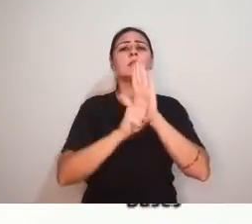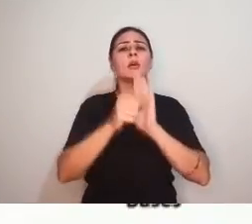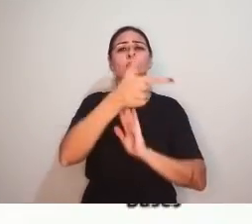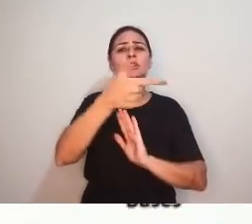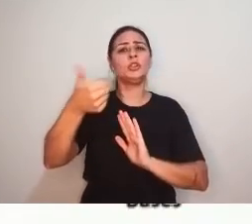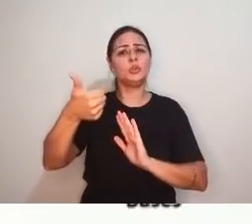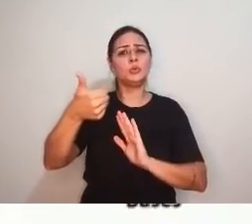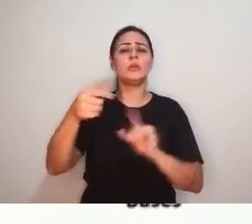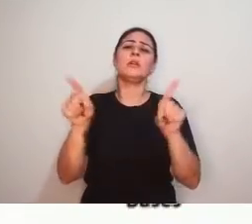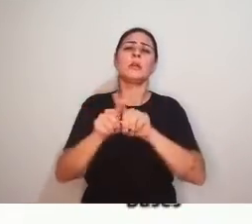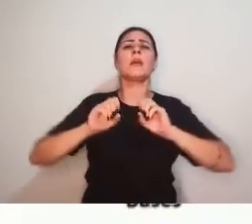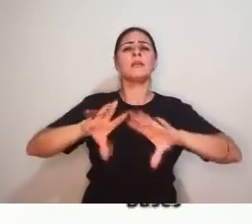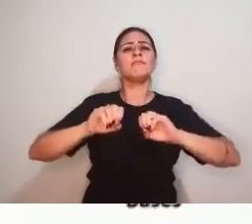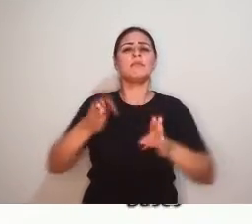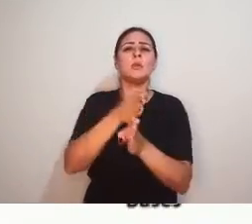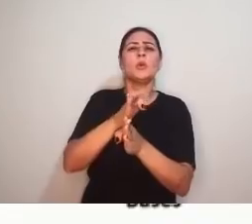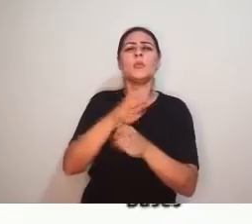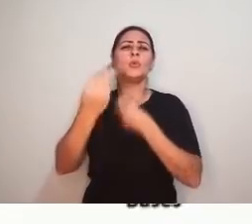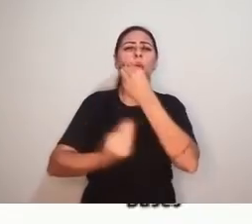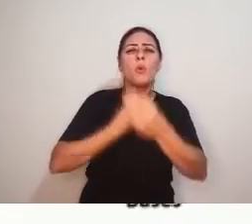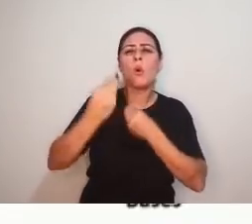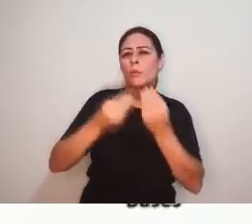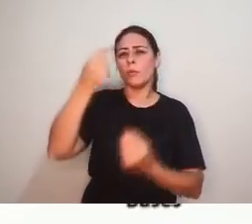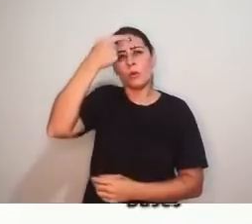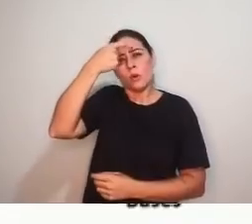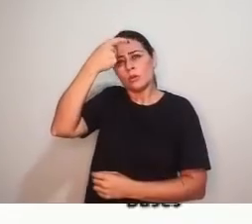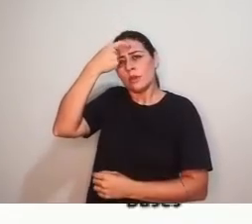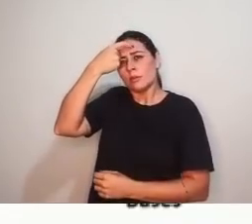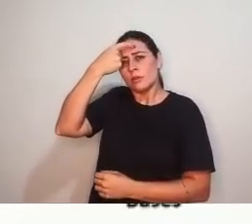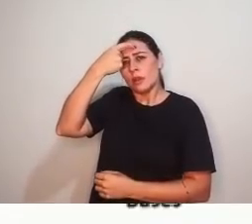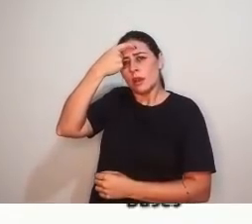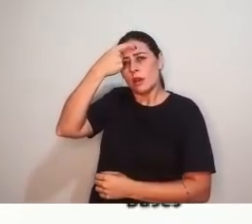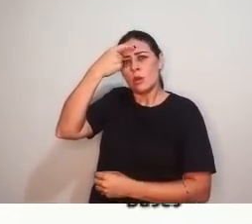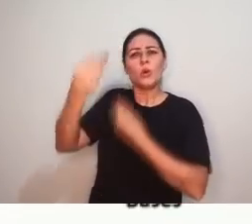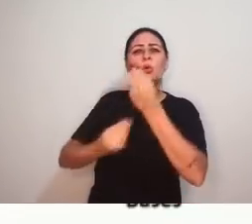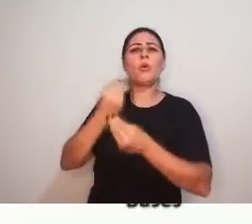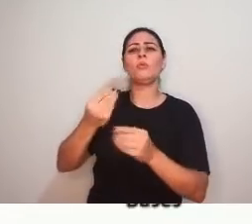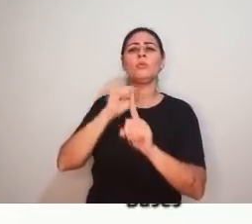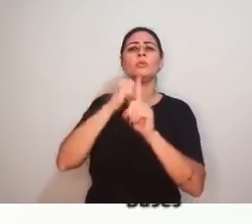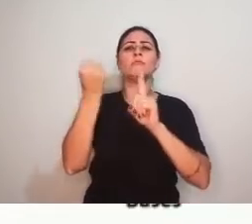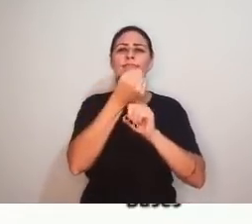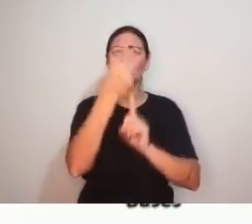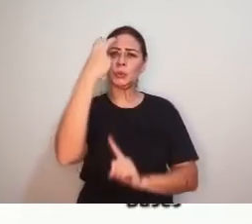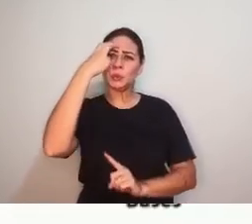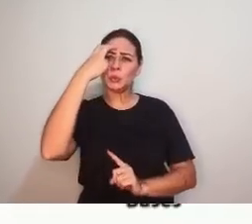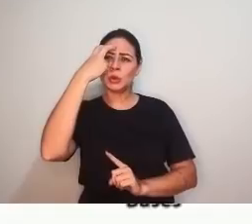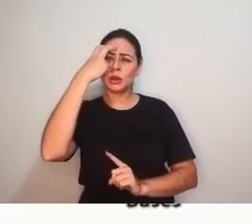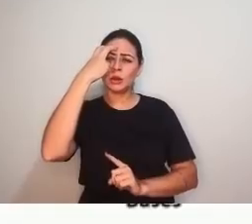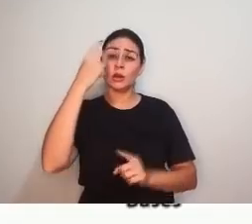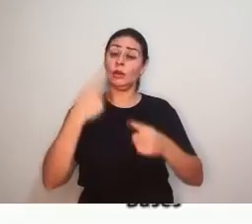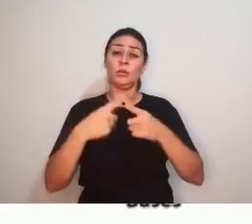de uma forma geral. E agora aqui, quando eu trago as concepções, o que eu estou falando das concepções humanista, cognitiva e